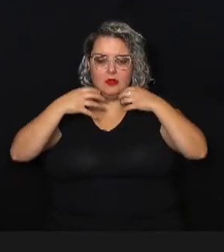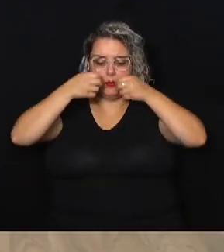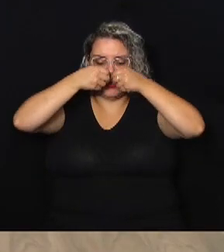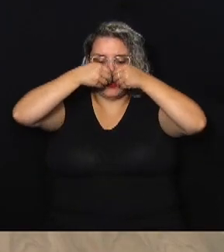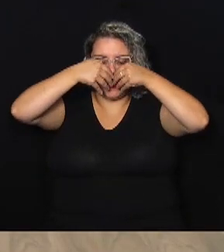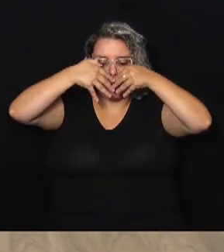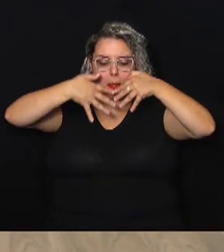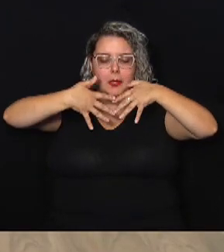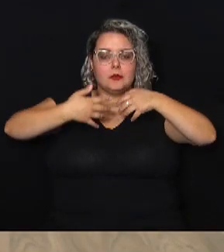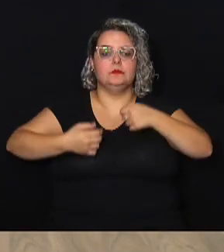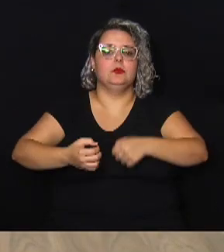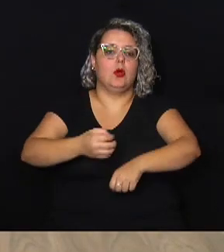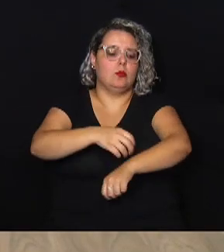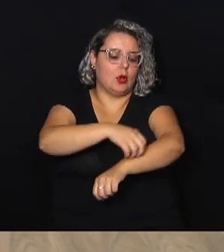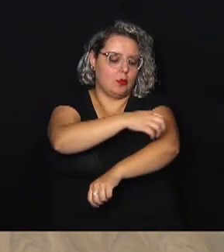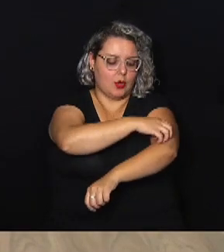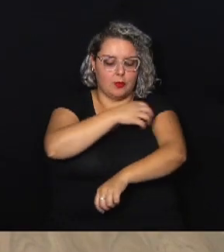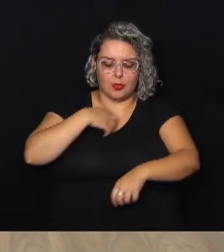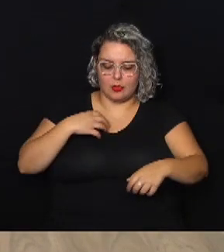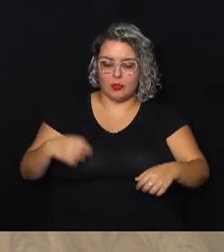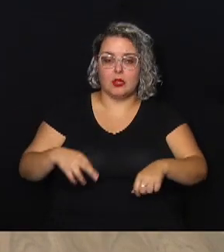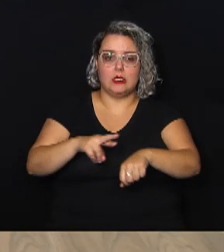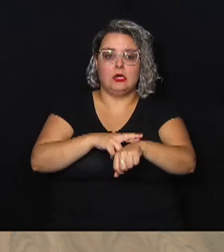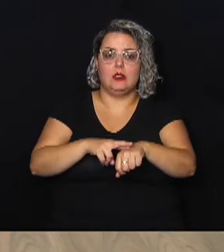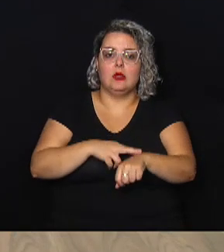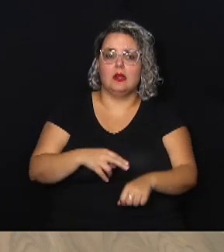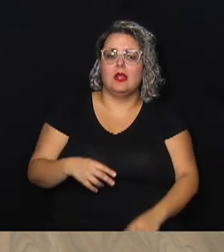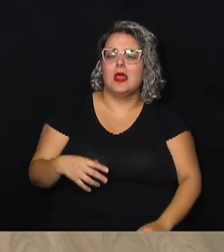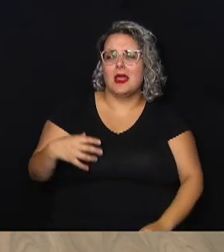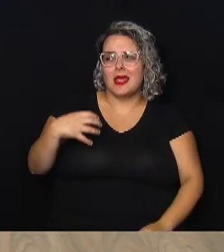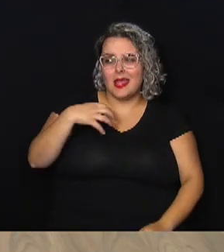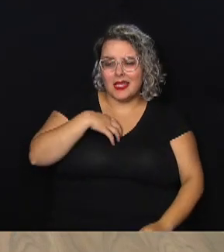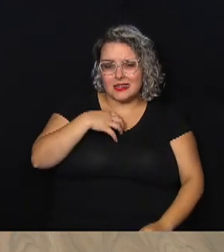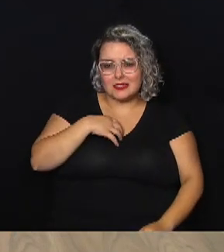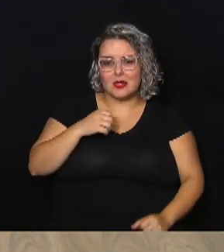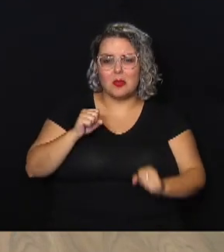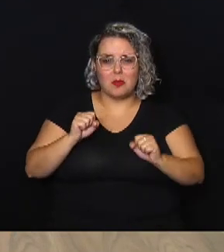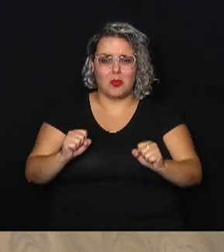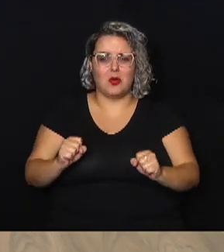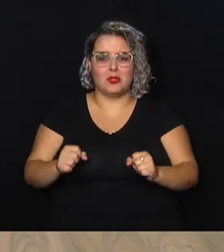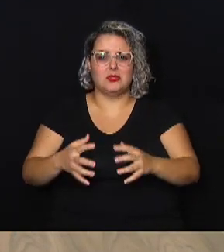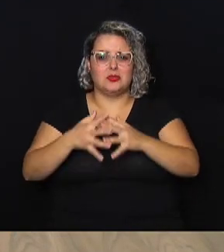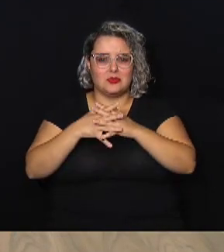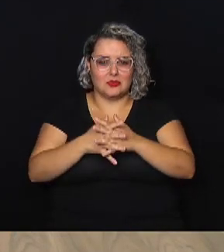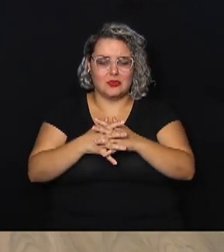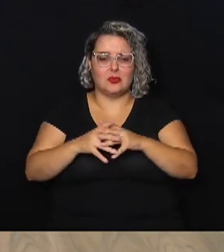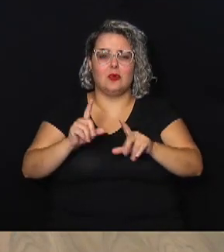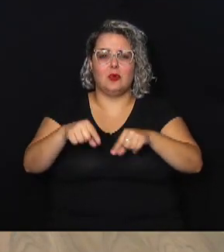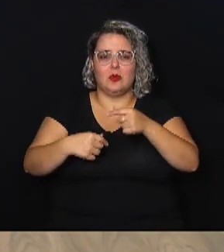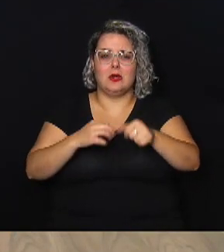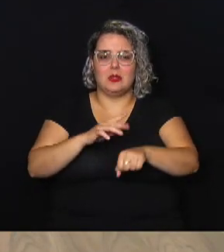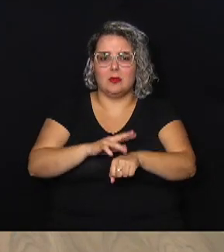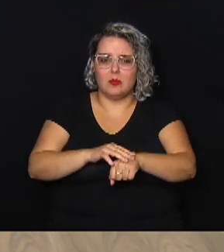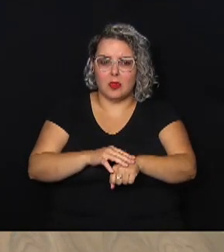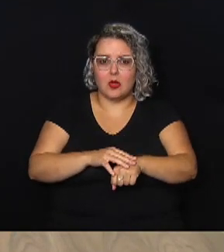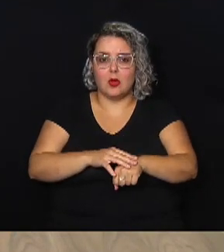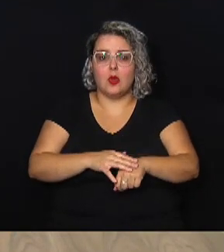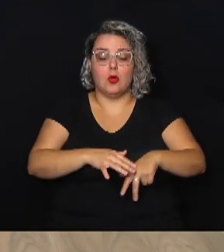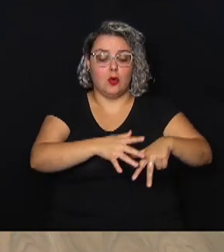Esses sintomas podem ser confundidos com outras doenças? Como que chega o paciente relatando ao médico